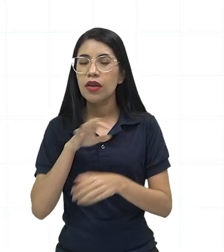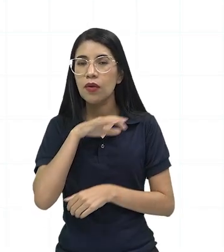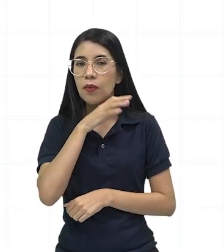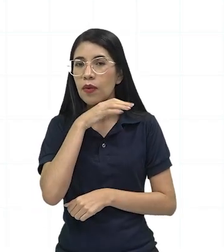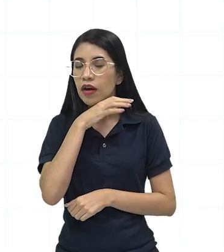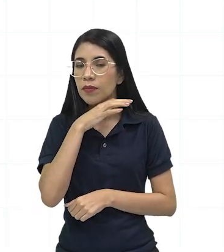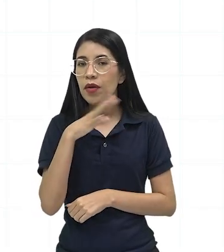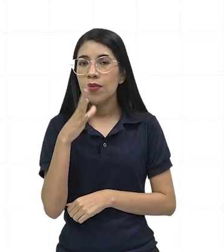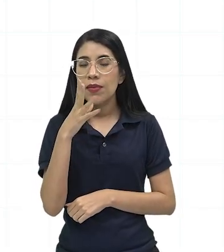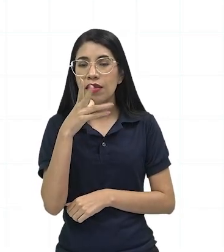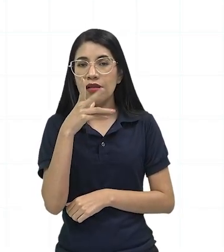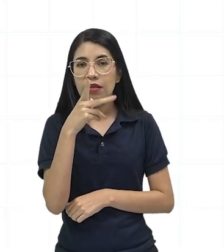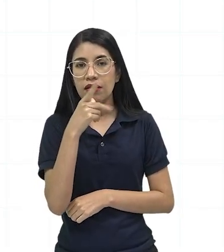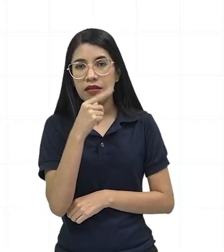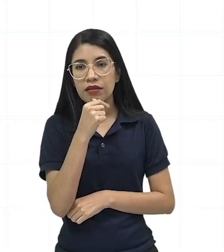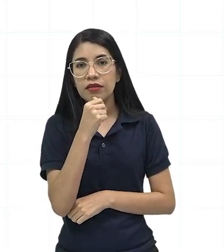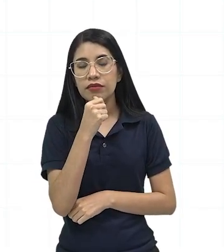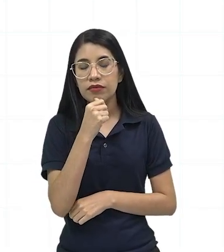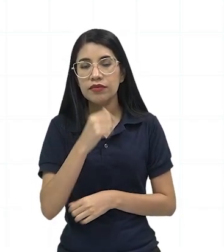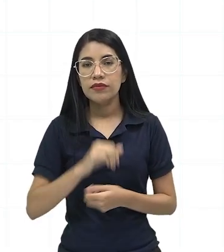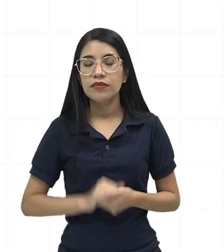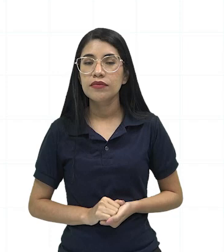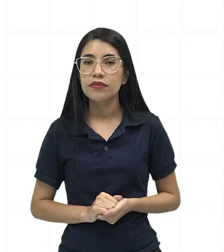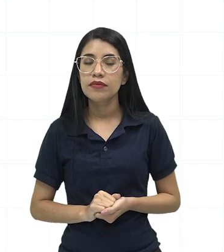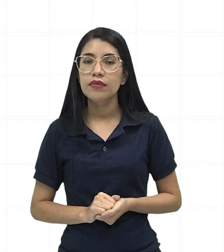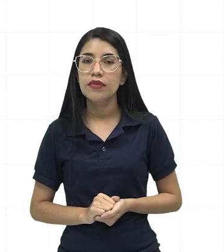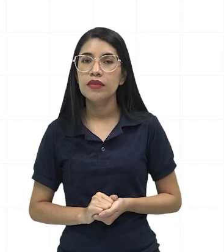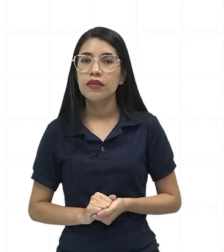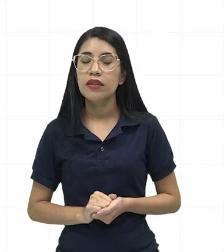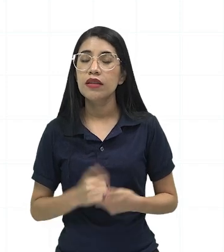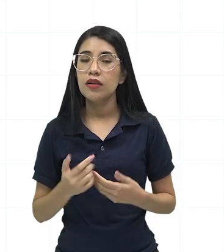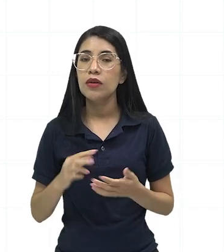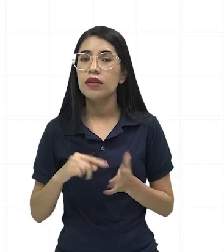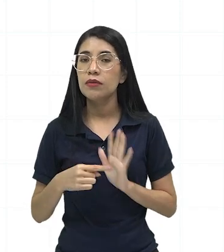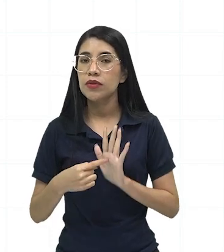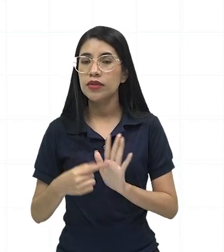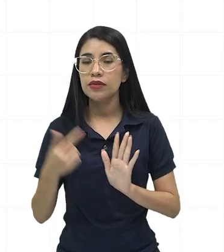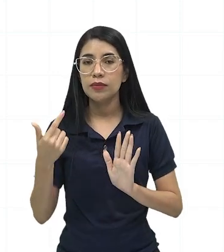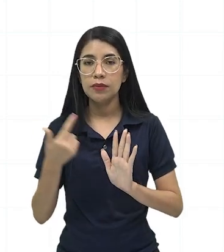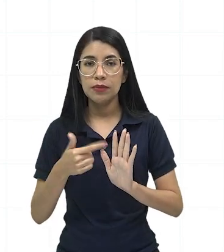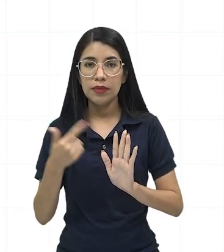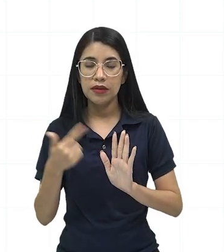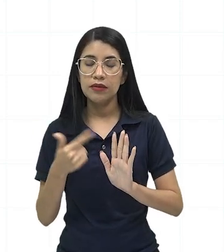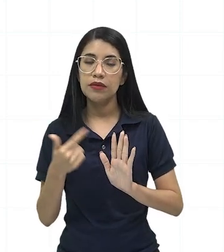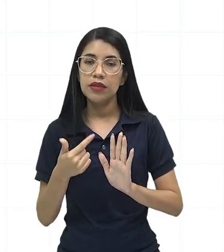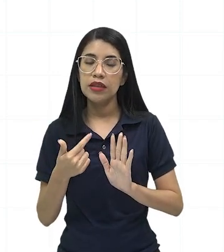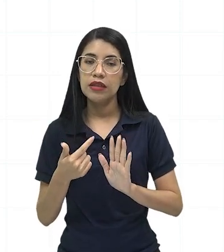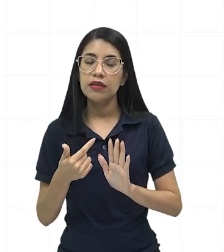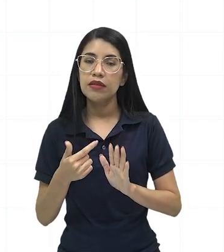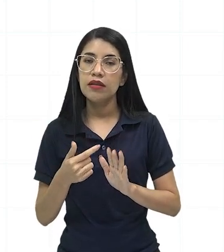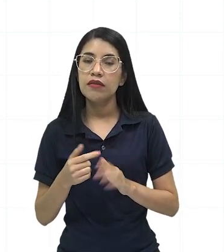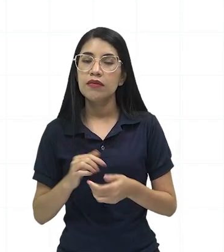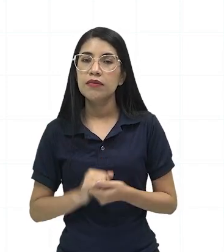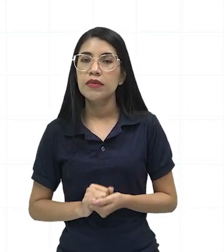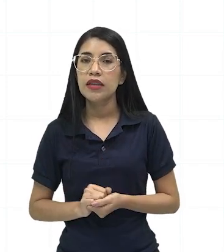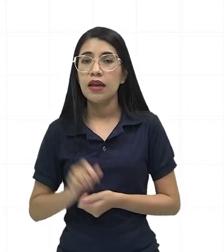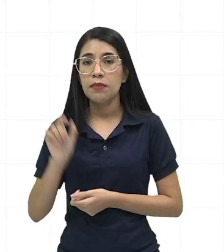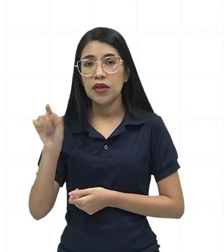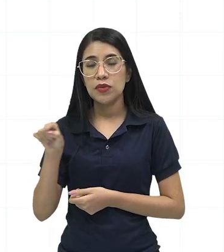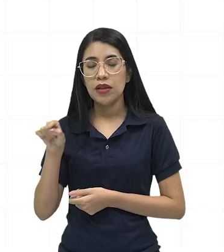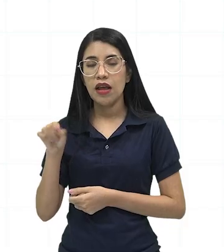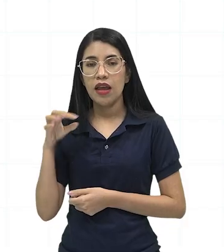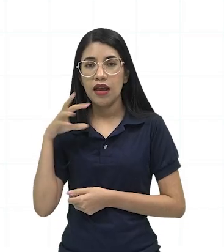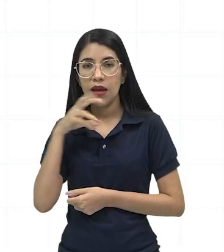é extremamente lento, não é? Então, ele está sendo irônico aí, né, ao afirmar que a pessoa está